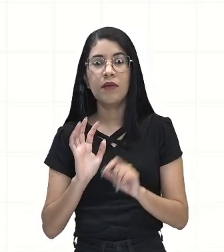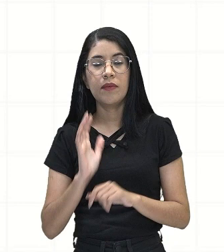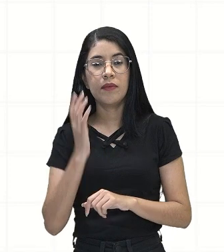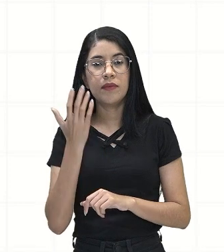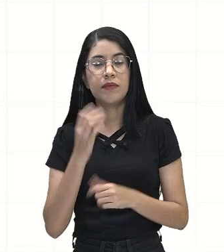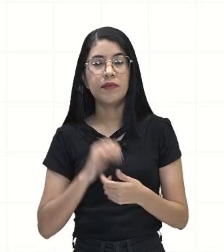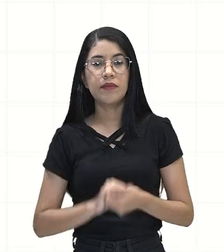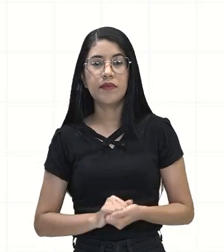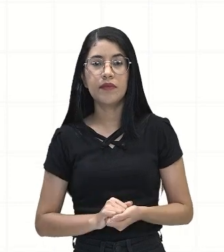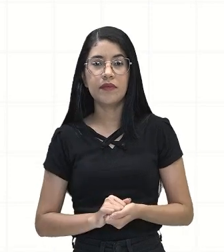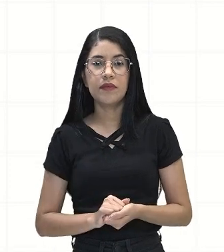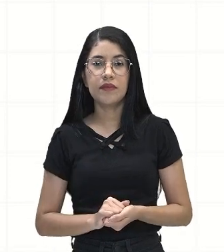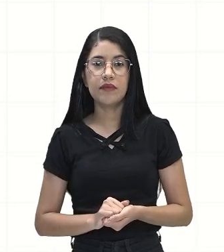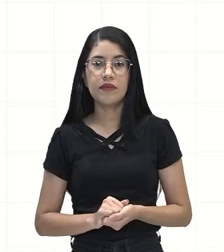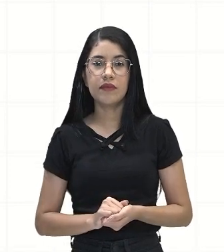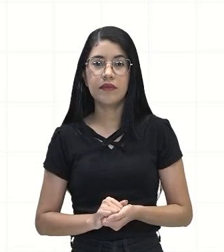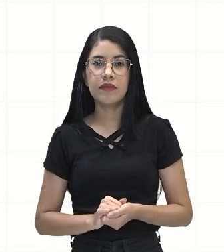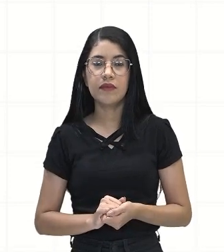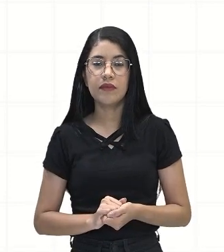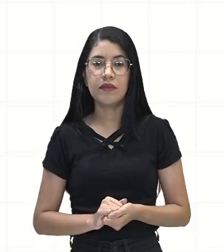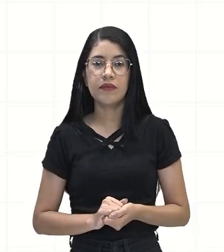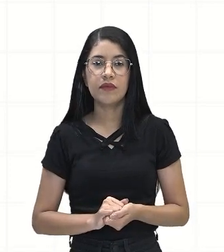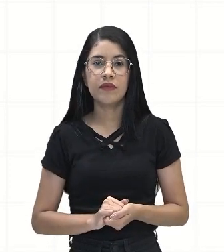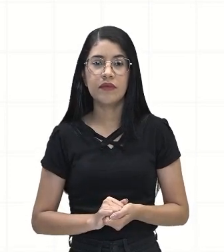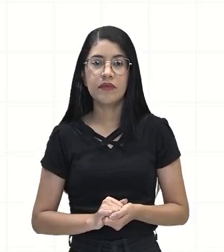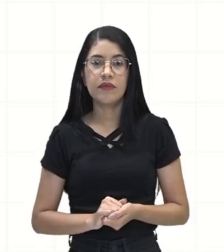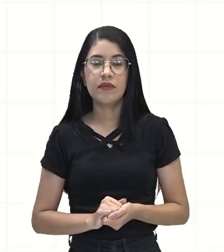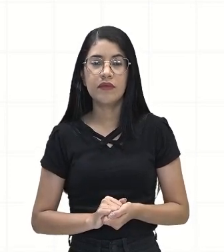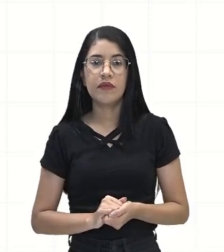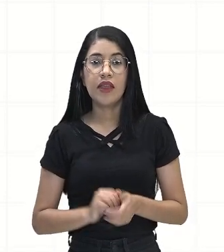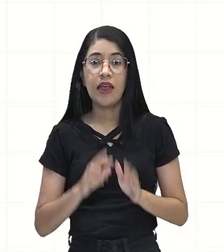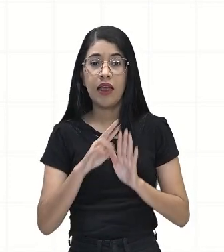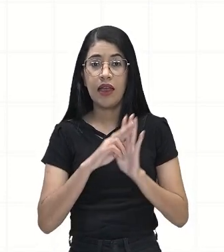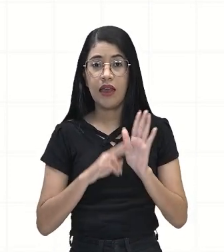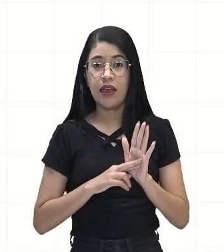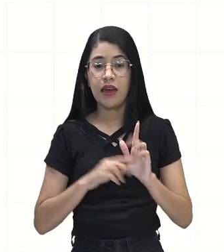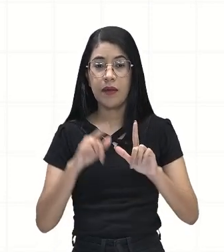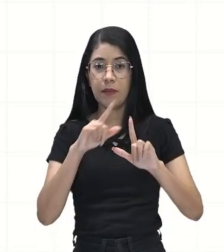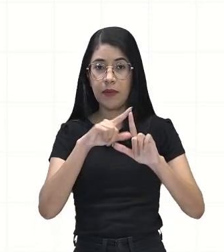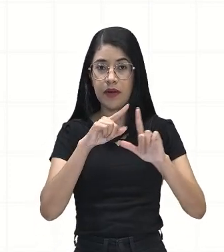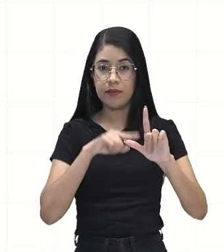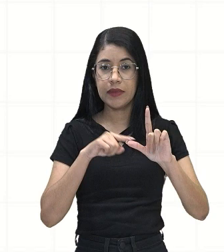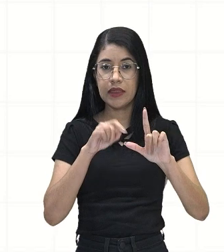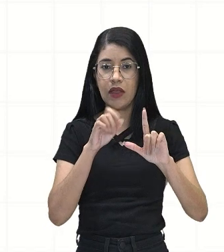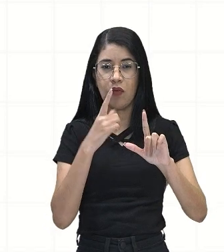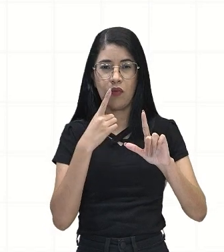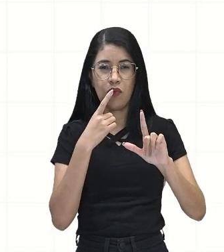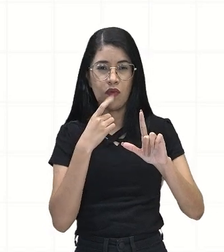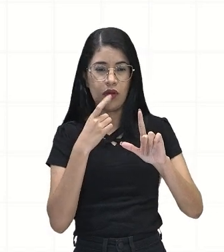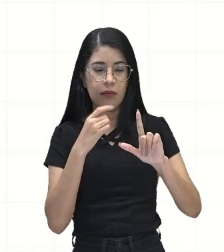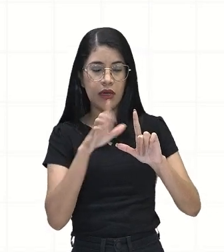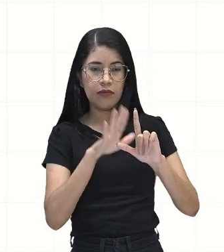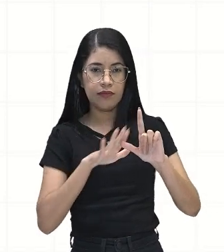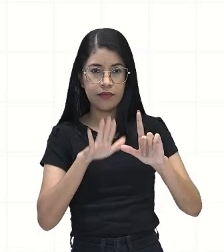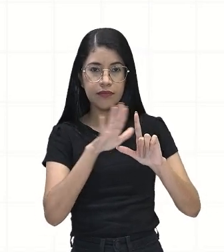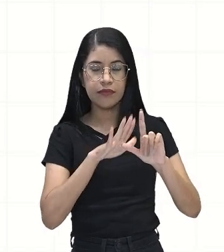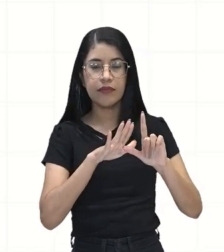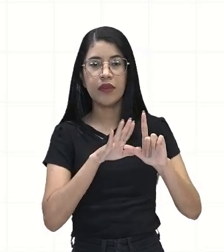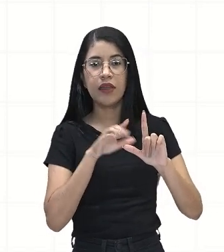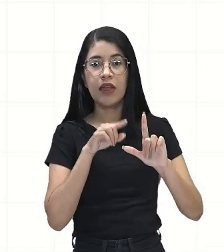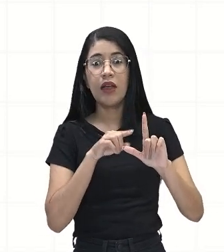essa propriedade é para esse lado aqui, ó. Para o outro lado também, por ser semelhante, vai valer